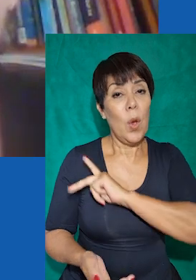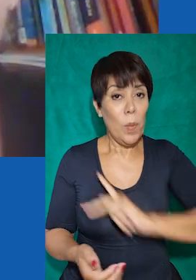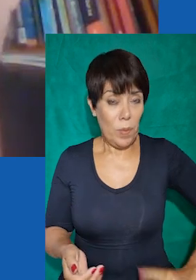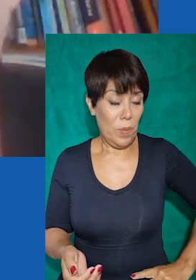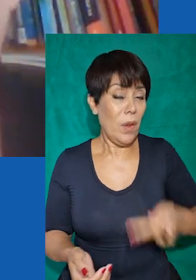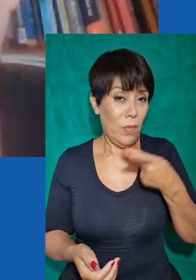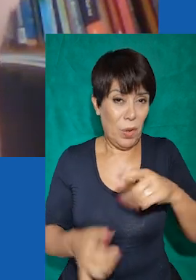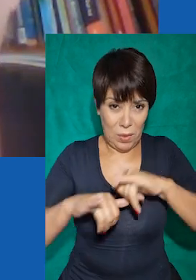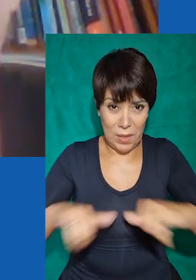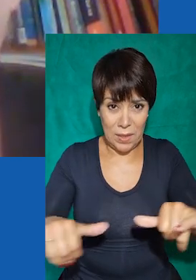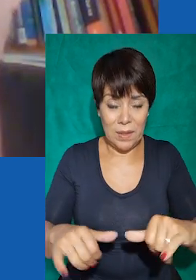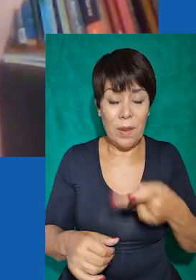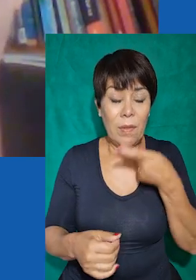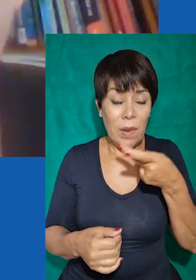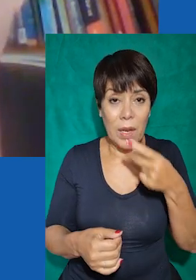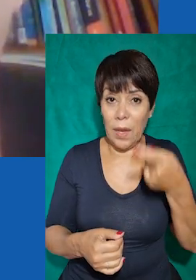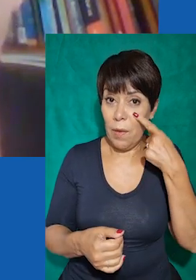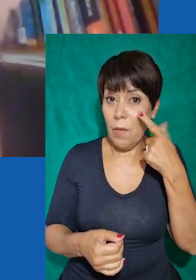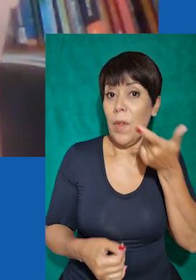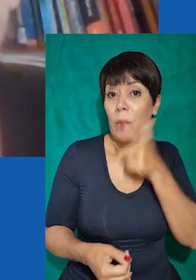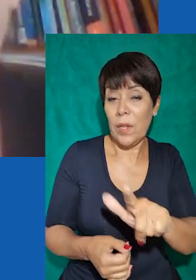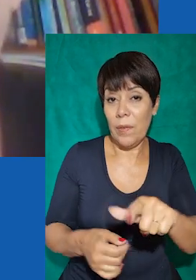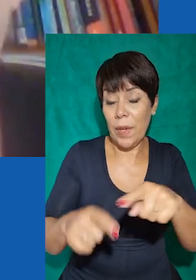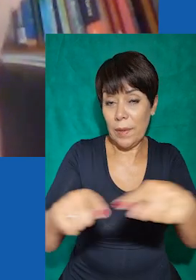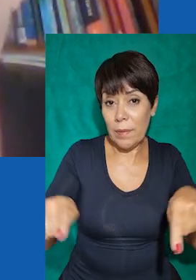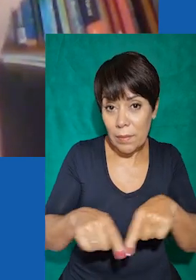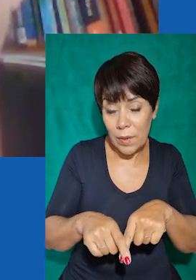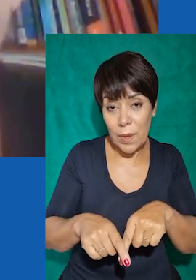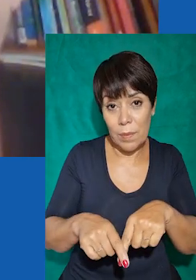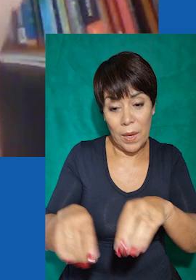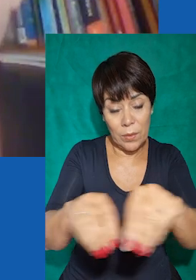até rever terras que já estavam, enfim,